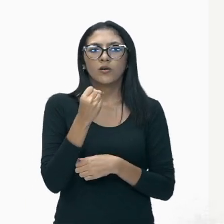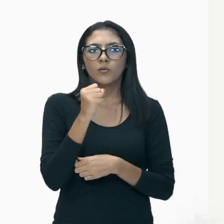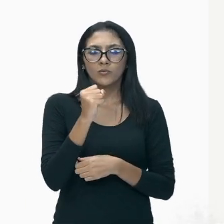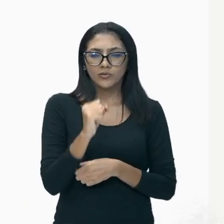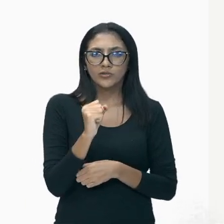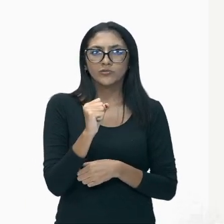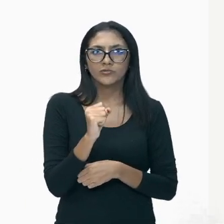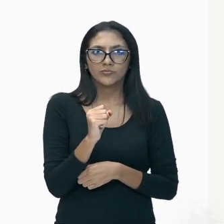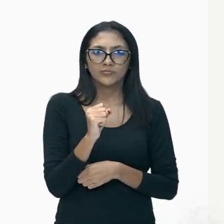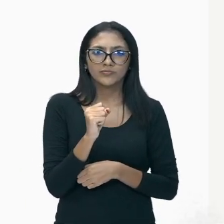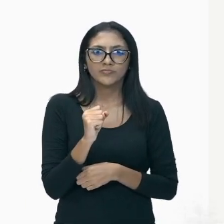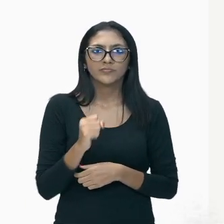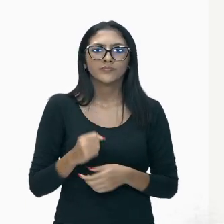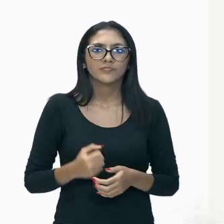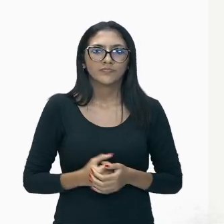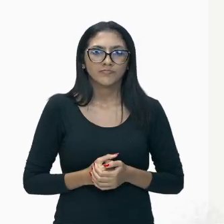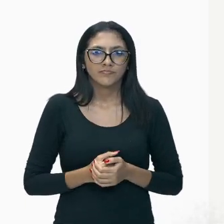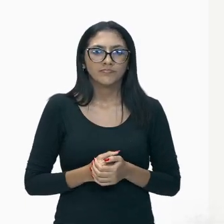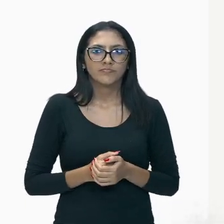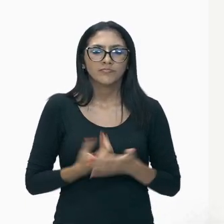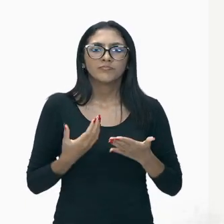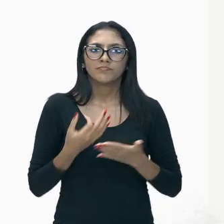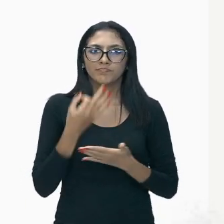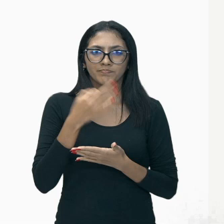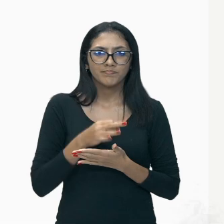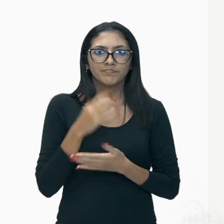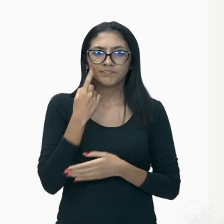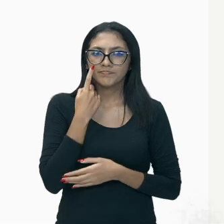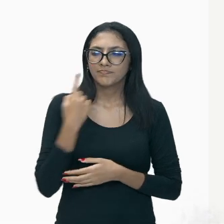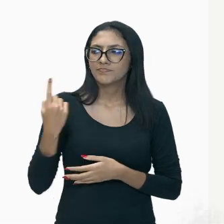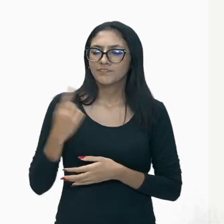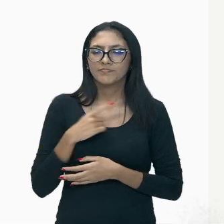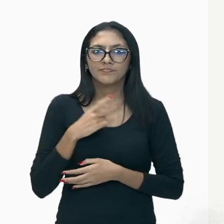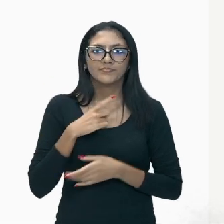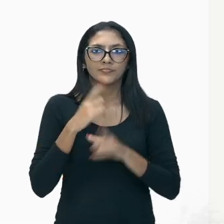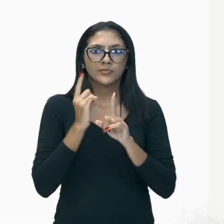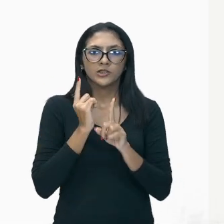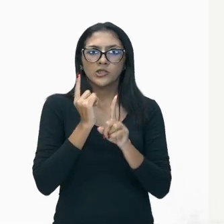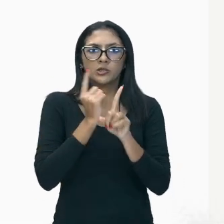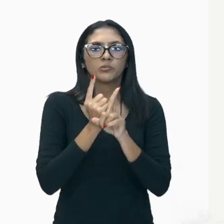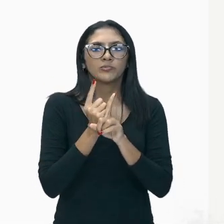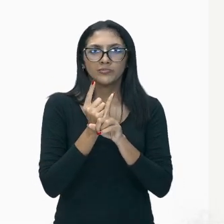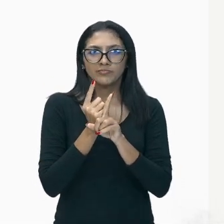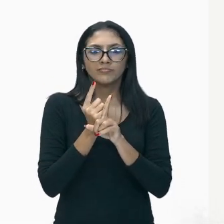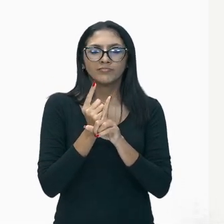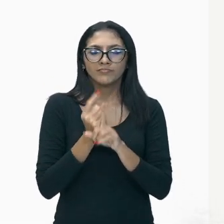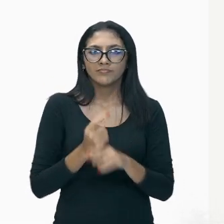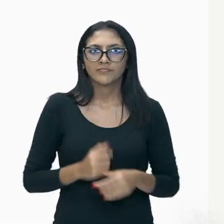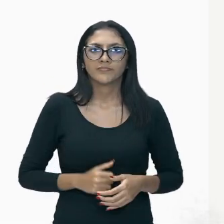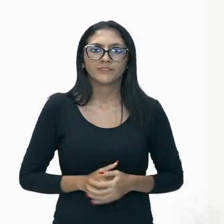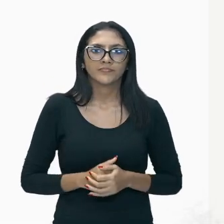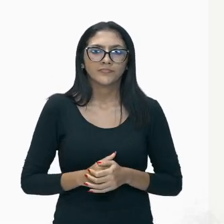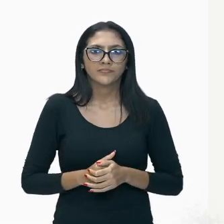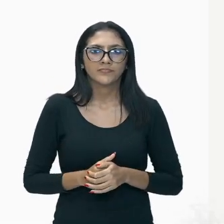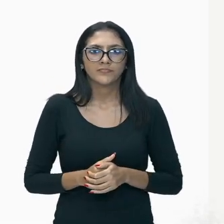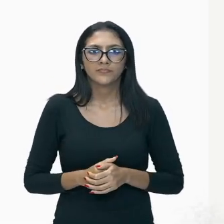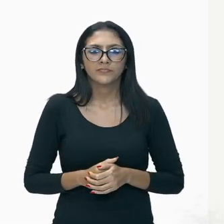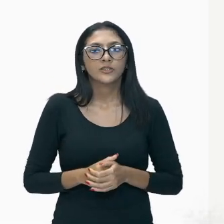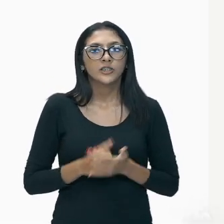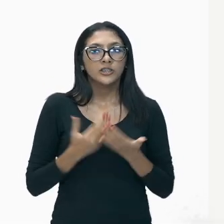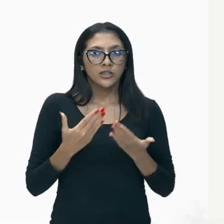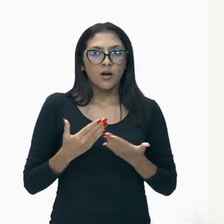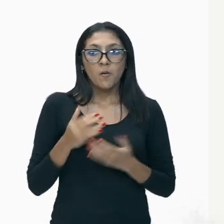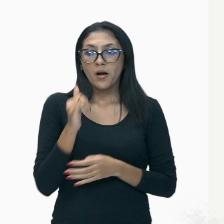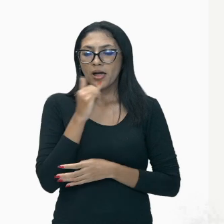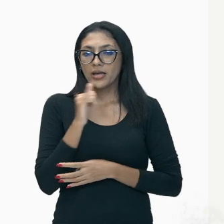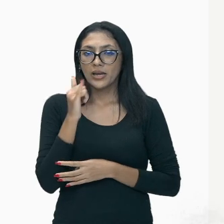10,8. Aí sim, 10,8 quilowatt-hora. Logo, a minha